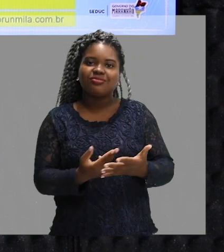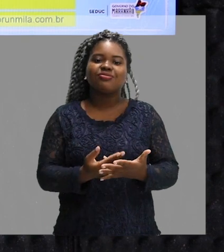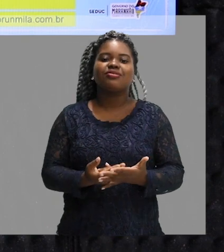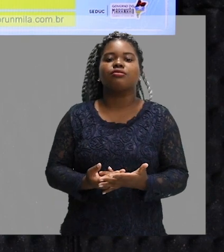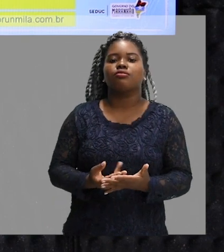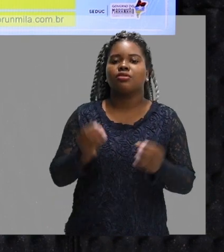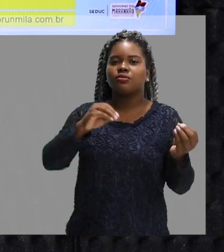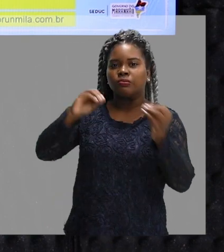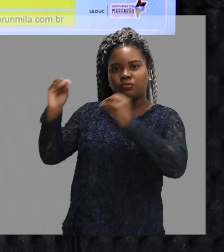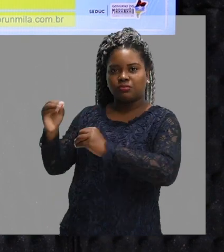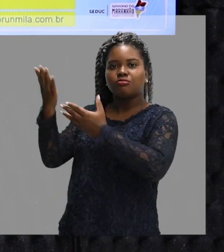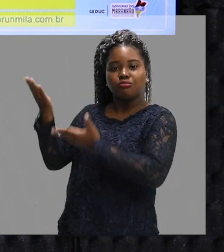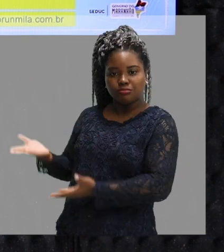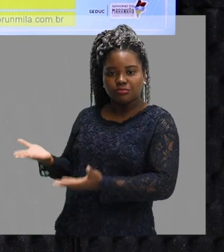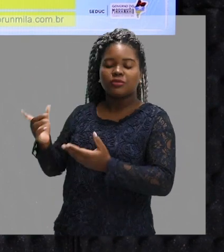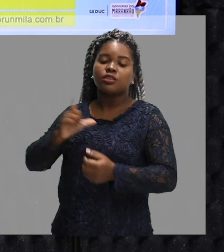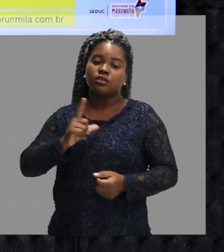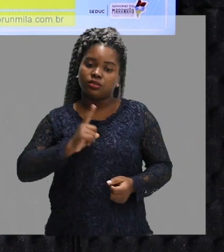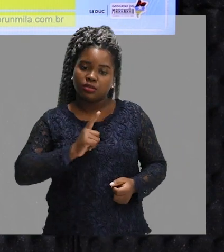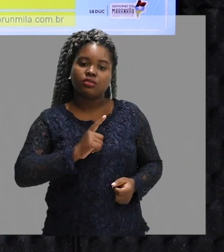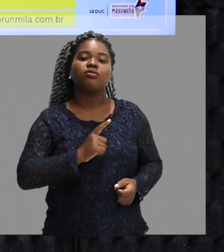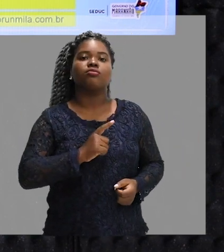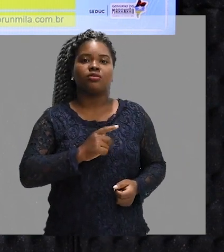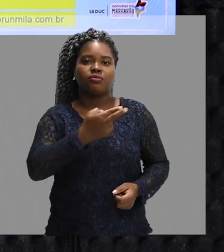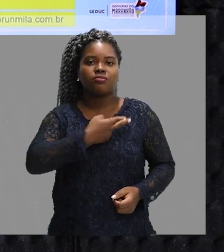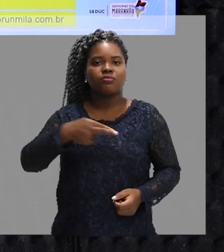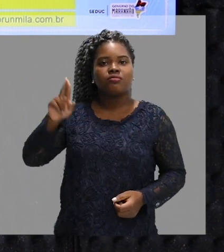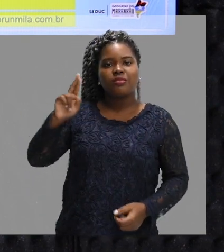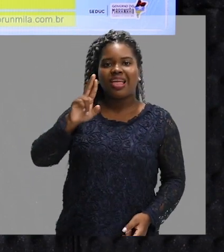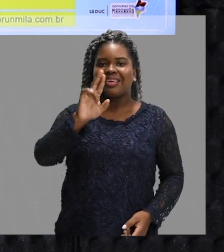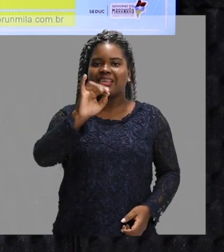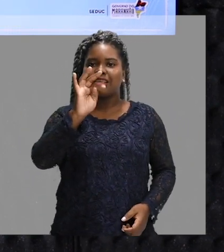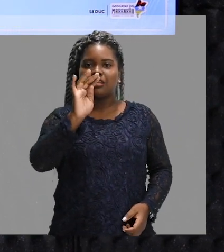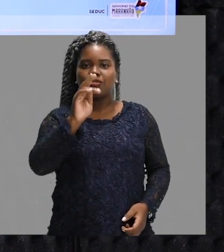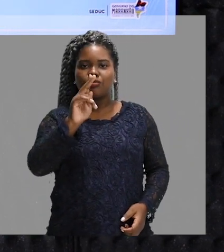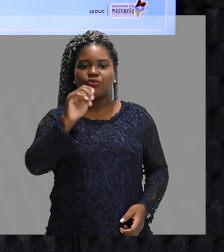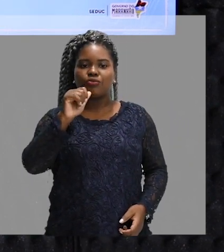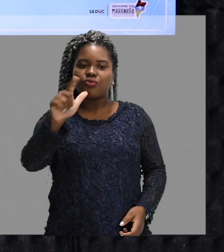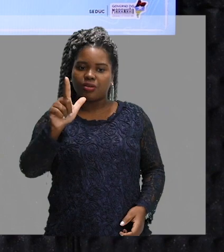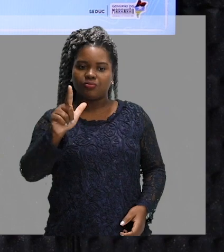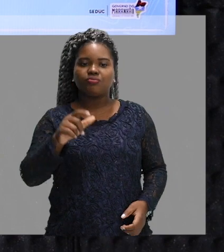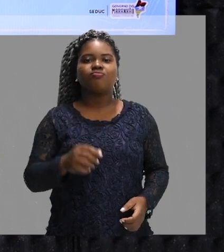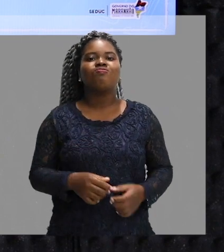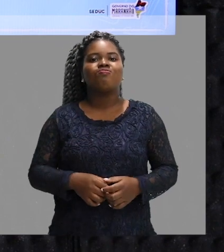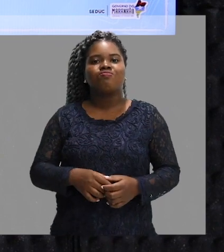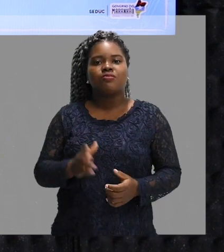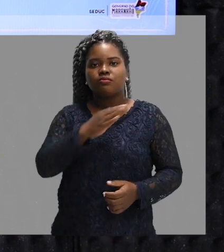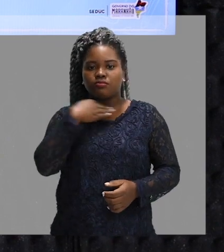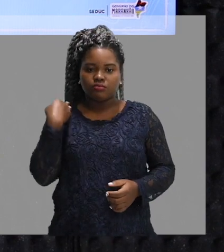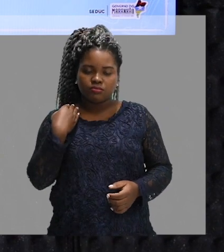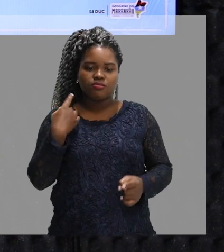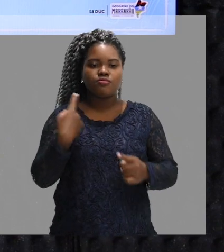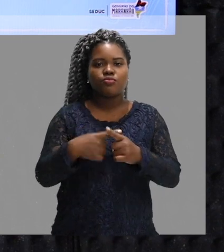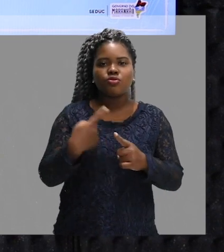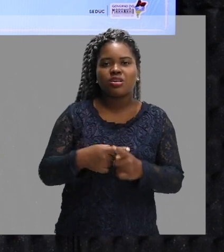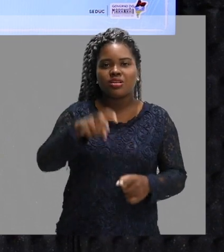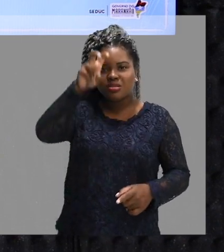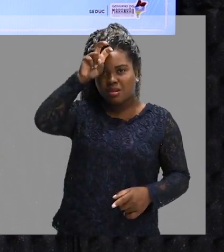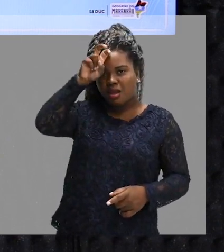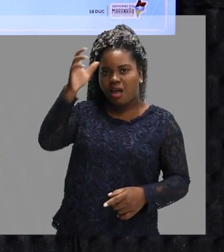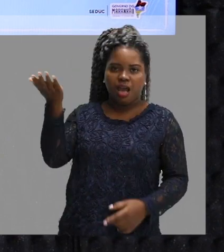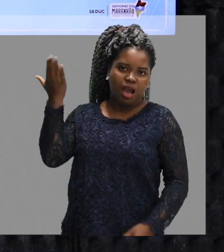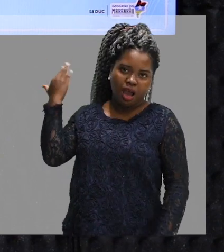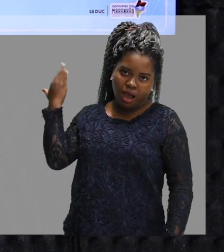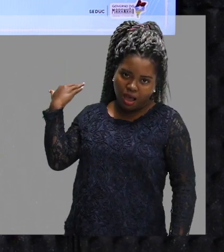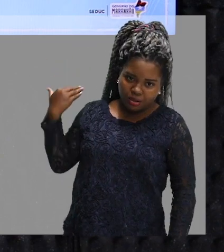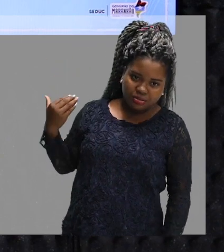isso, beleza? Então aqui você tem um ritual funerário. Por que eu estou falando de ritual funerário? Porque no Egito Antigo, uma